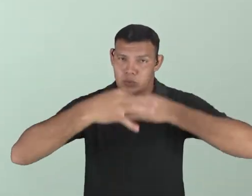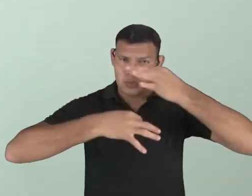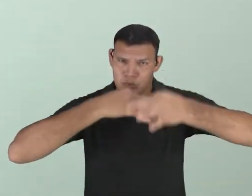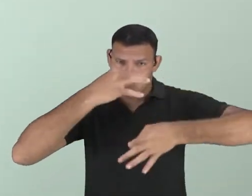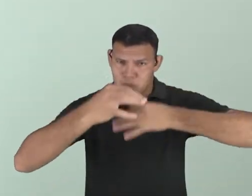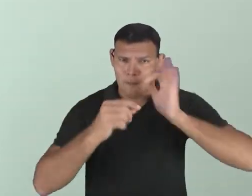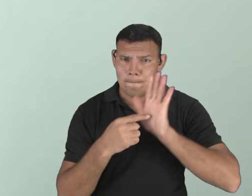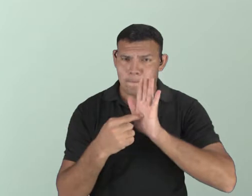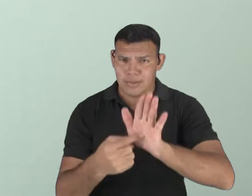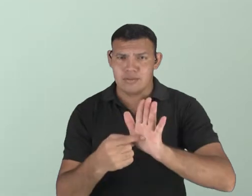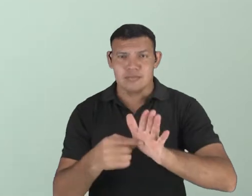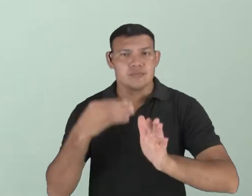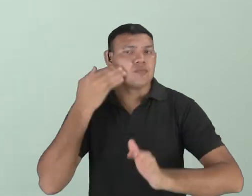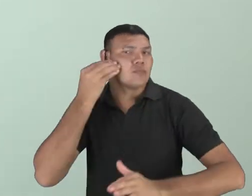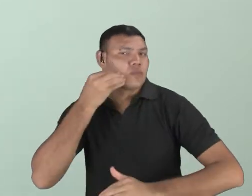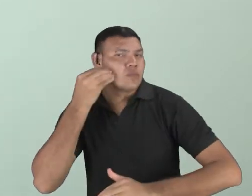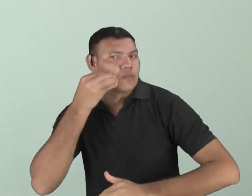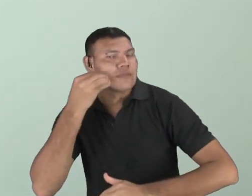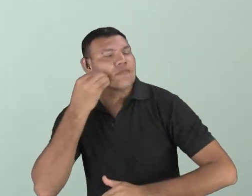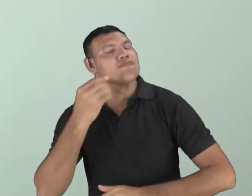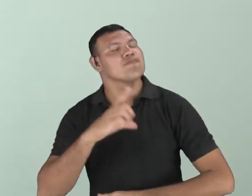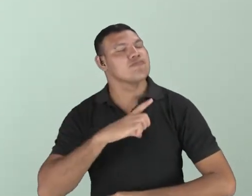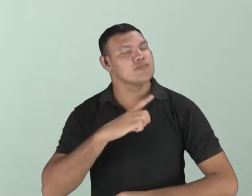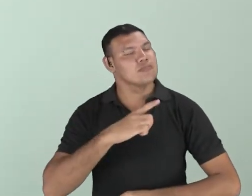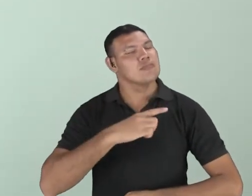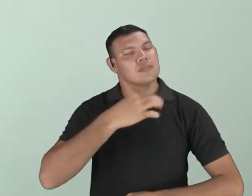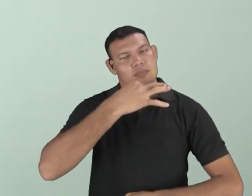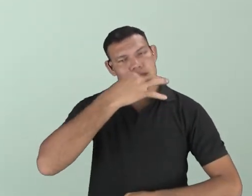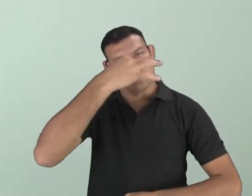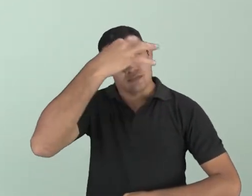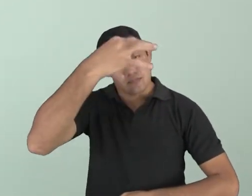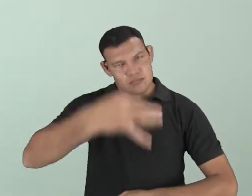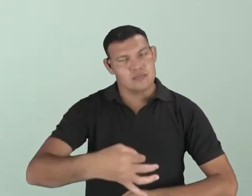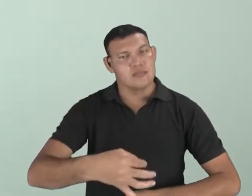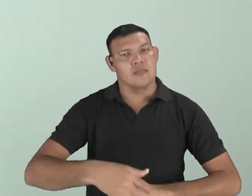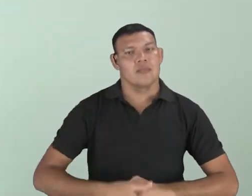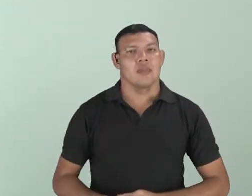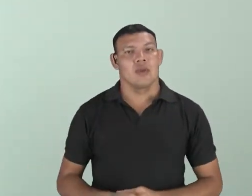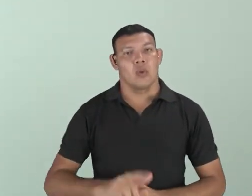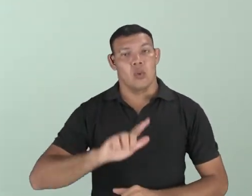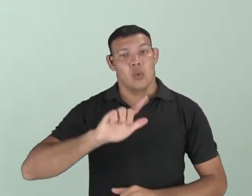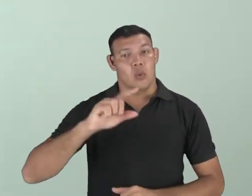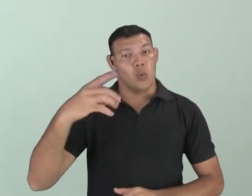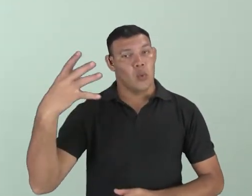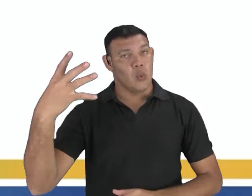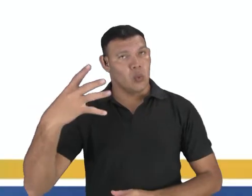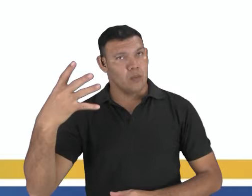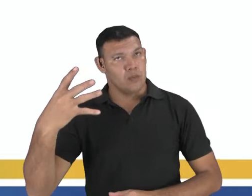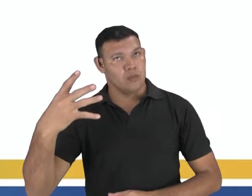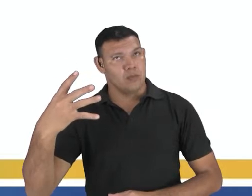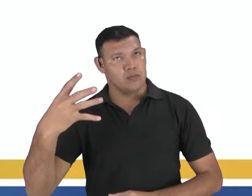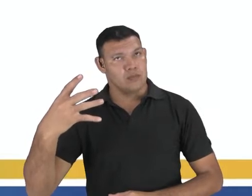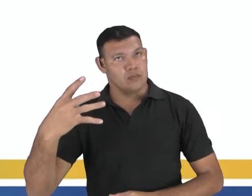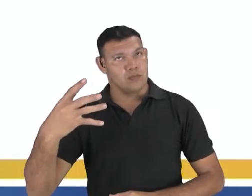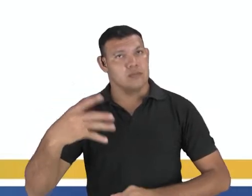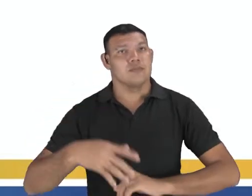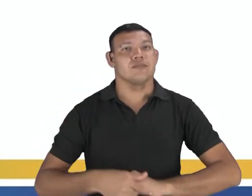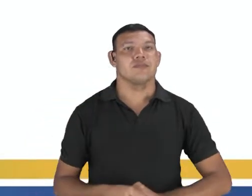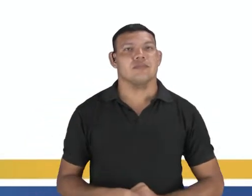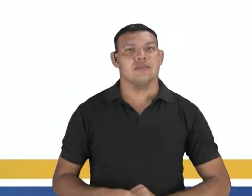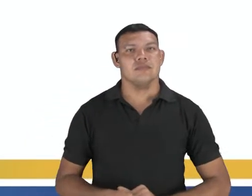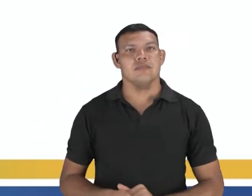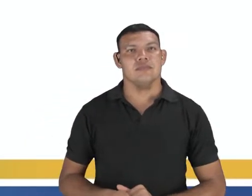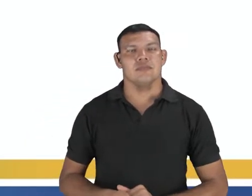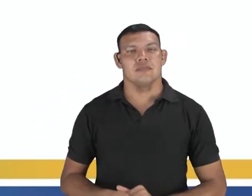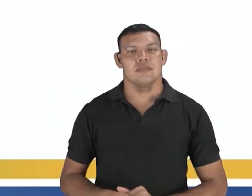você traz uma experiência, você tem um tipo de argumento. O nosso próximo tipo de argumento que você